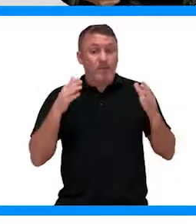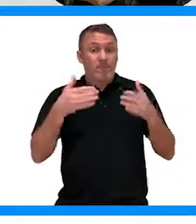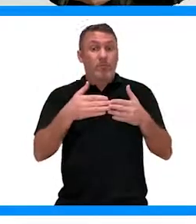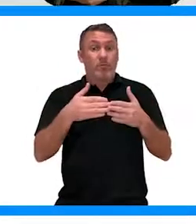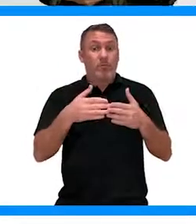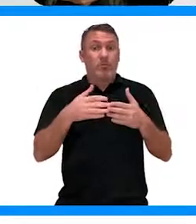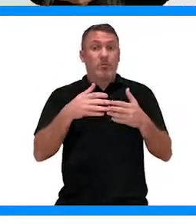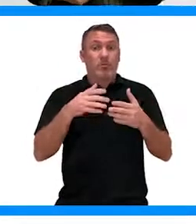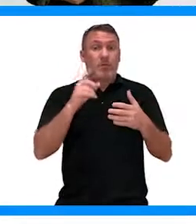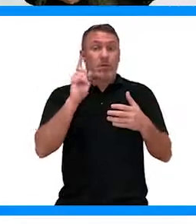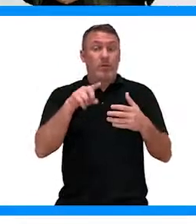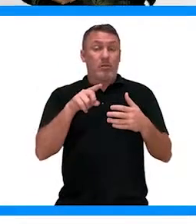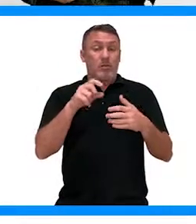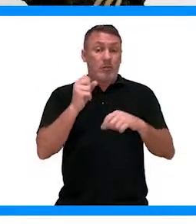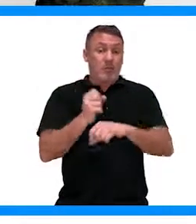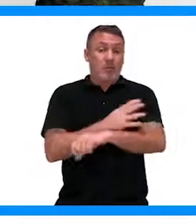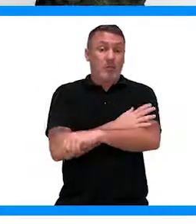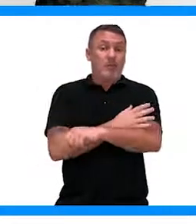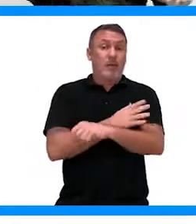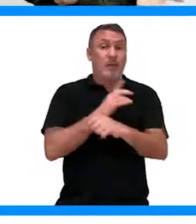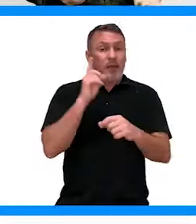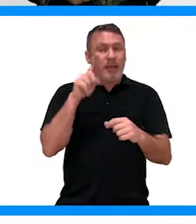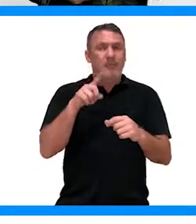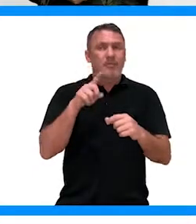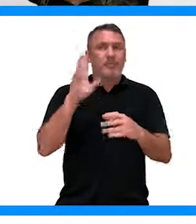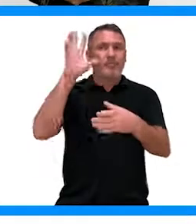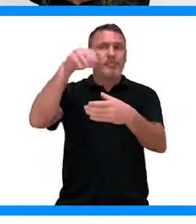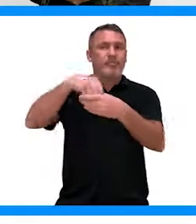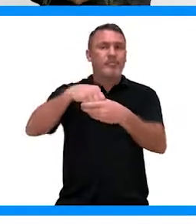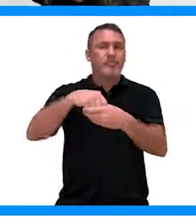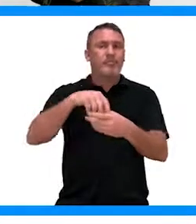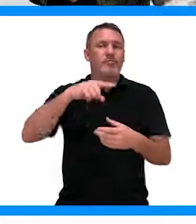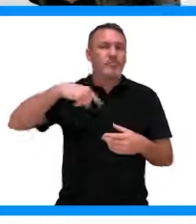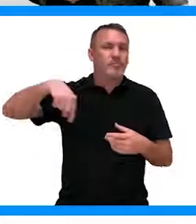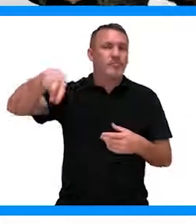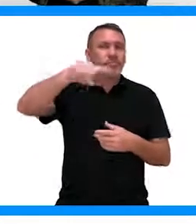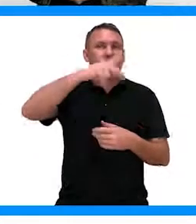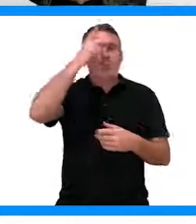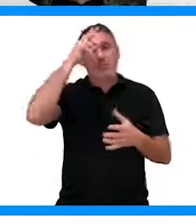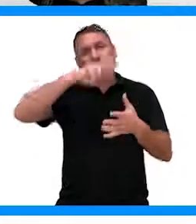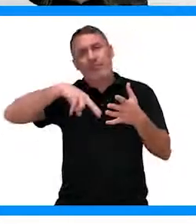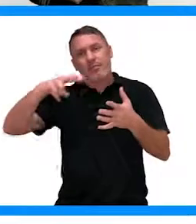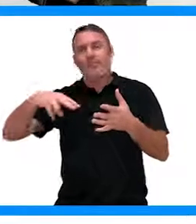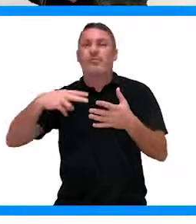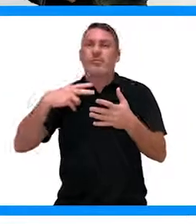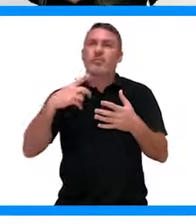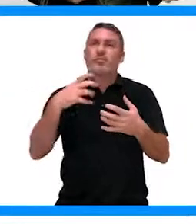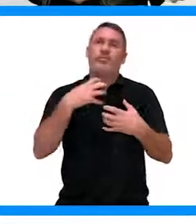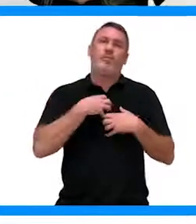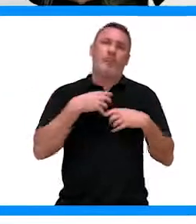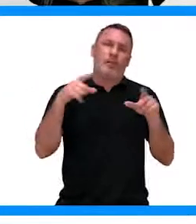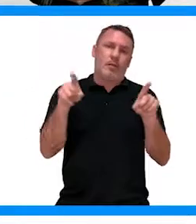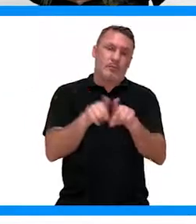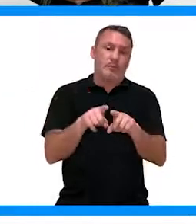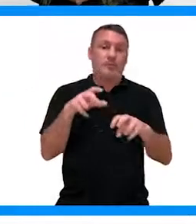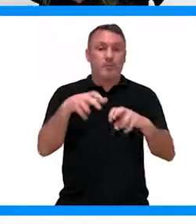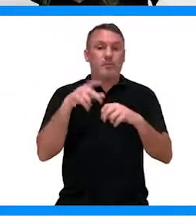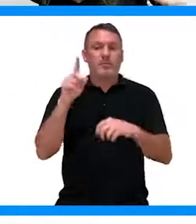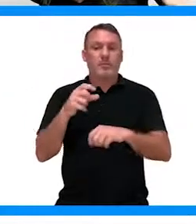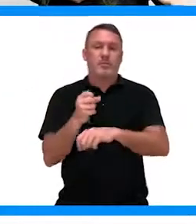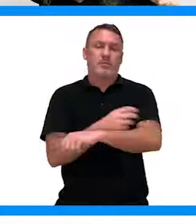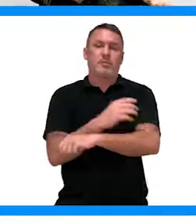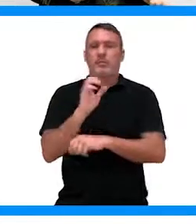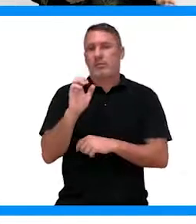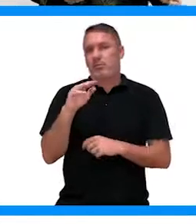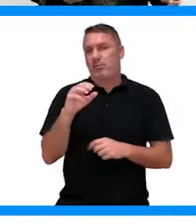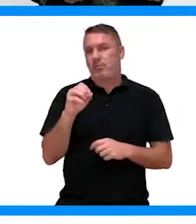foco na função emotiva é trabalhar as emoções, o estado de espírito, né, daquele que está ali lendo a mensagem. Por